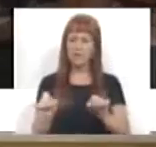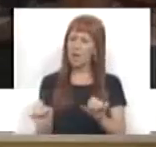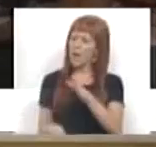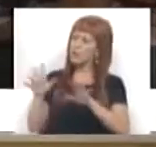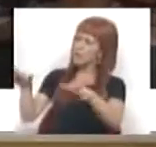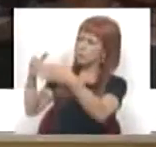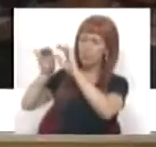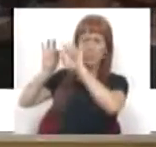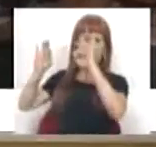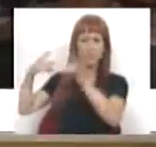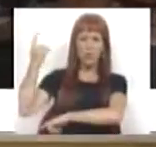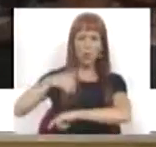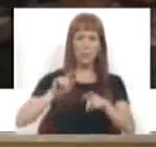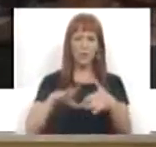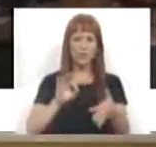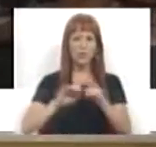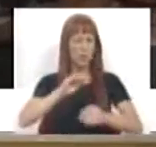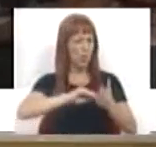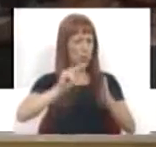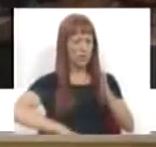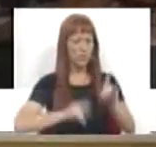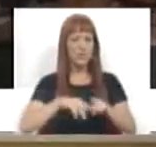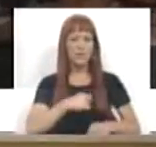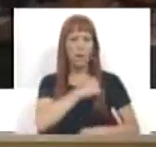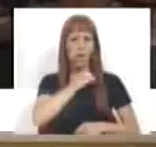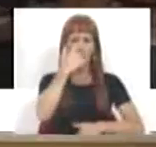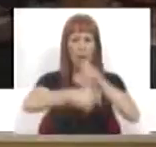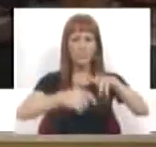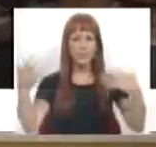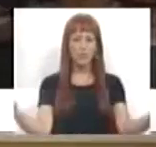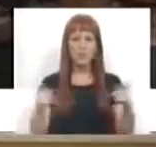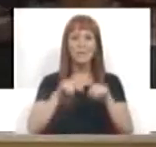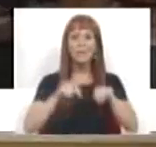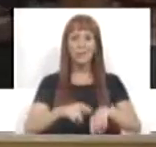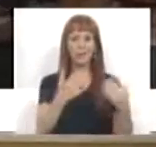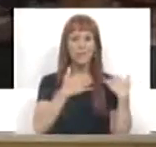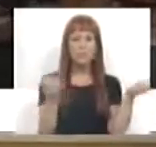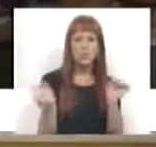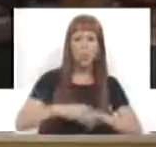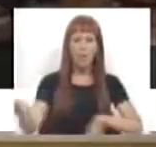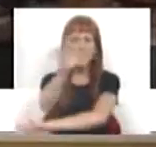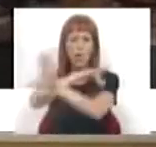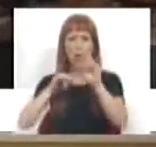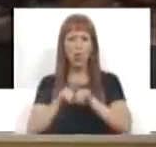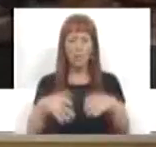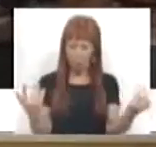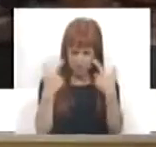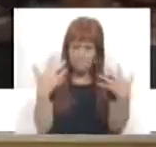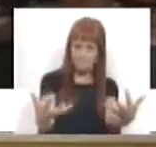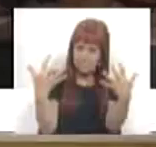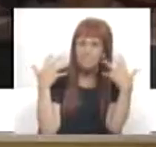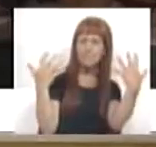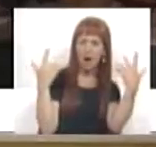elites, imposta tratado após tratado, ignorando os povos. A irresponsabilidade desta Europa está hoje à